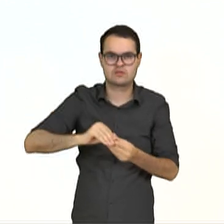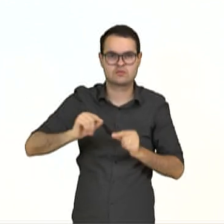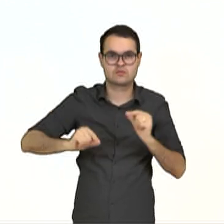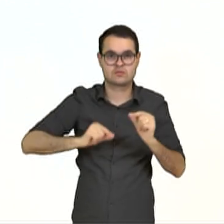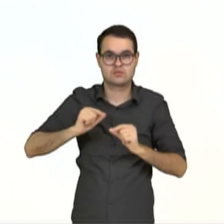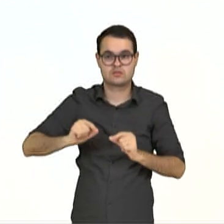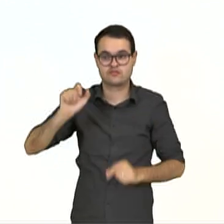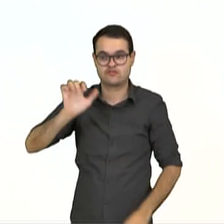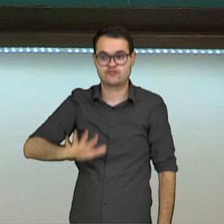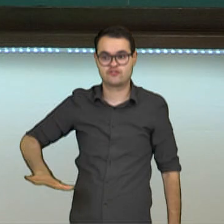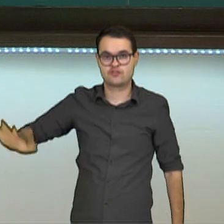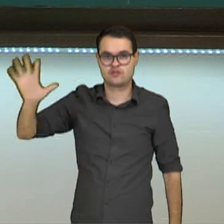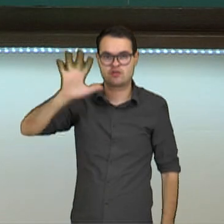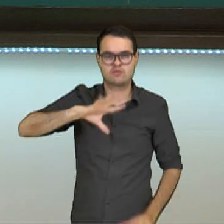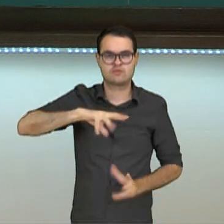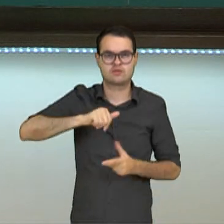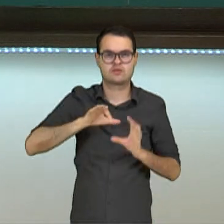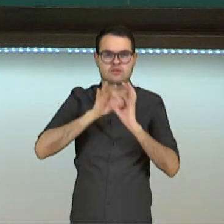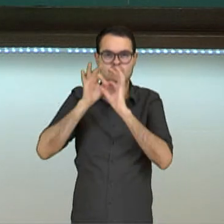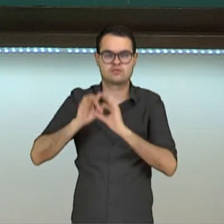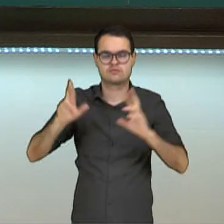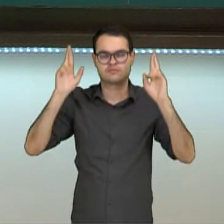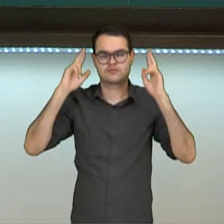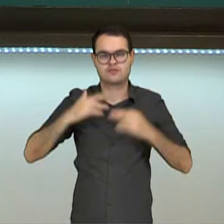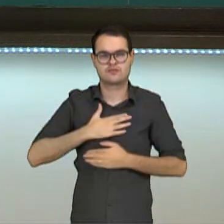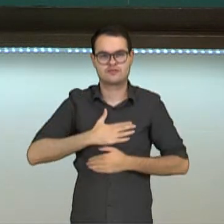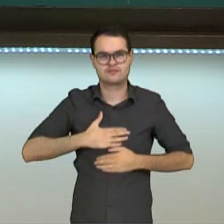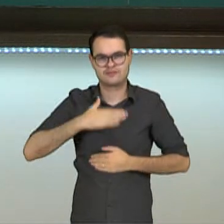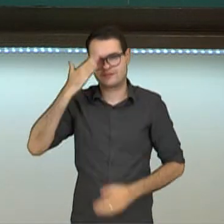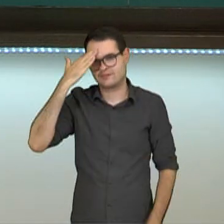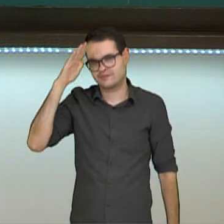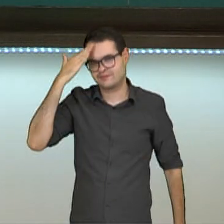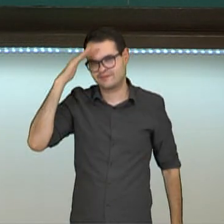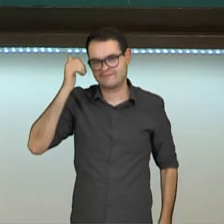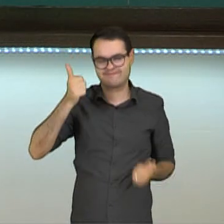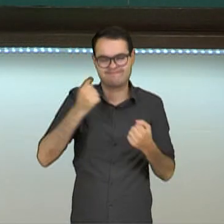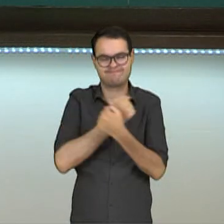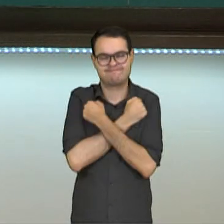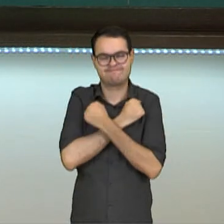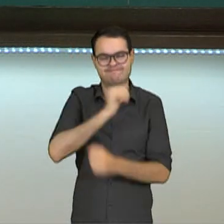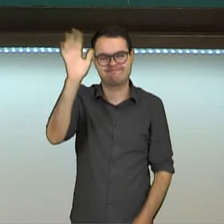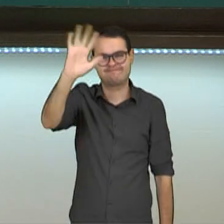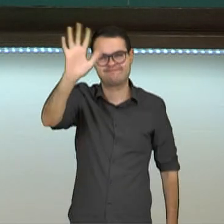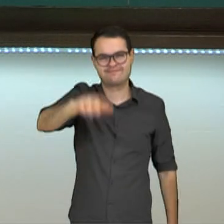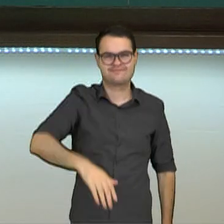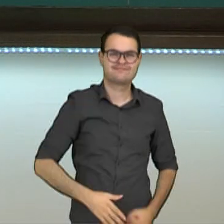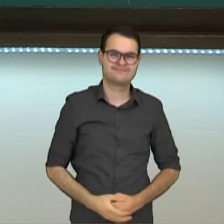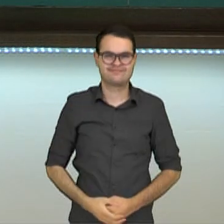aspectos gerais da ONU. Espero que vocês tenham entendido. Um abraço.